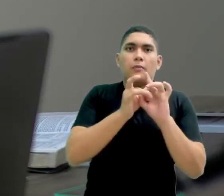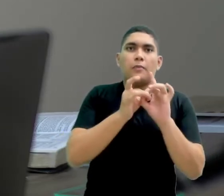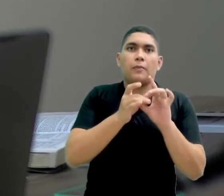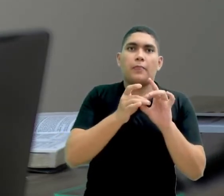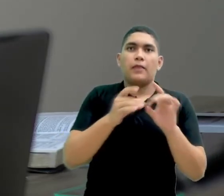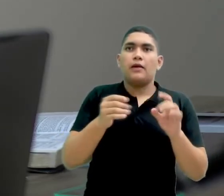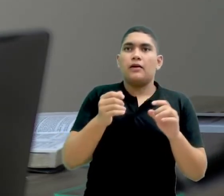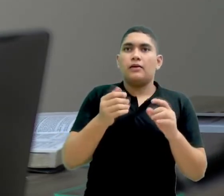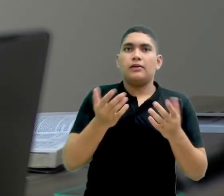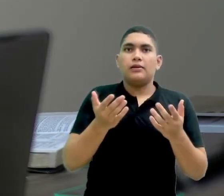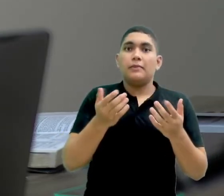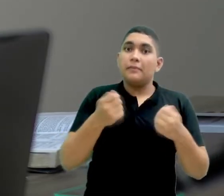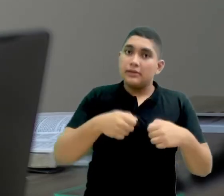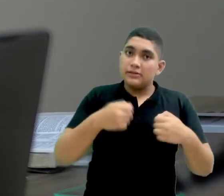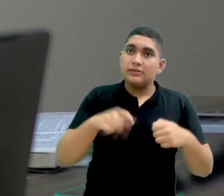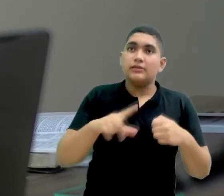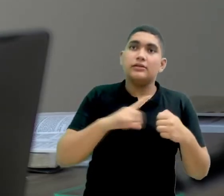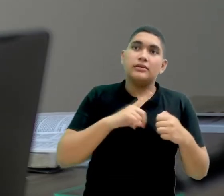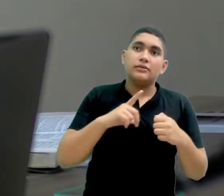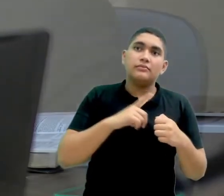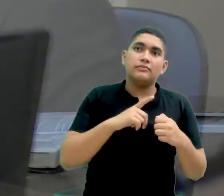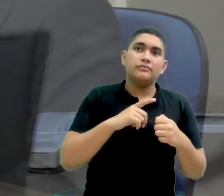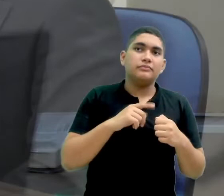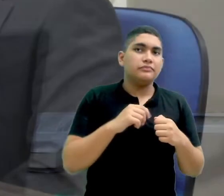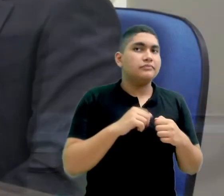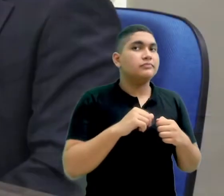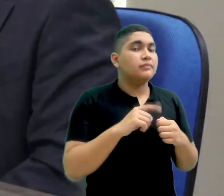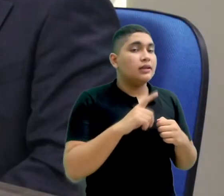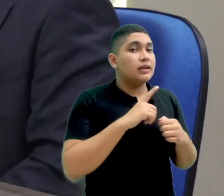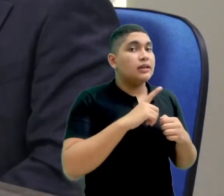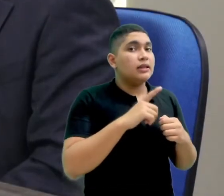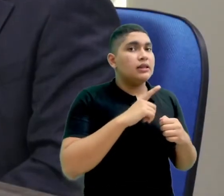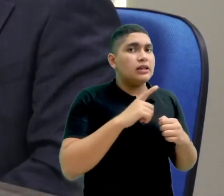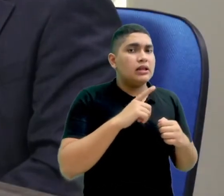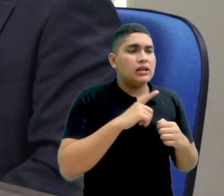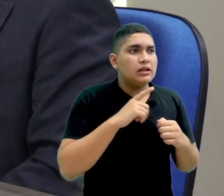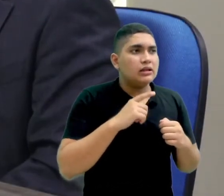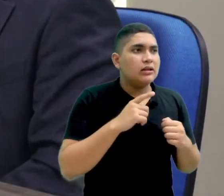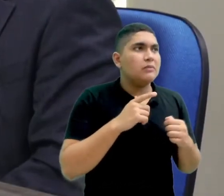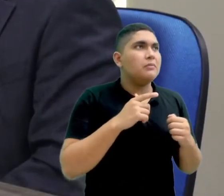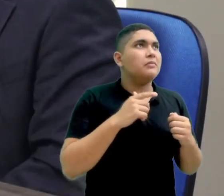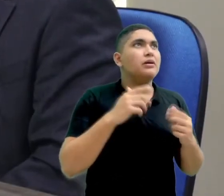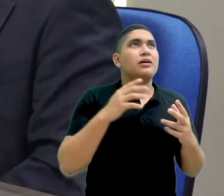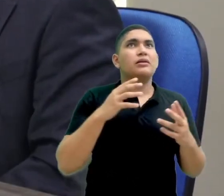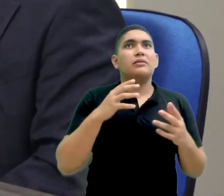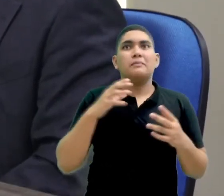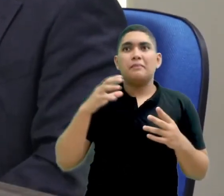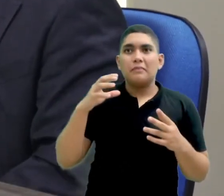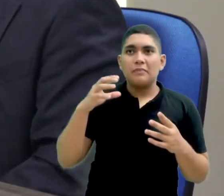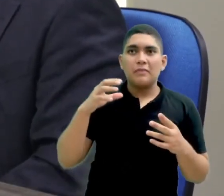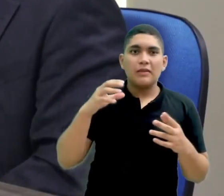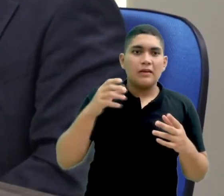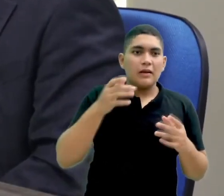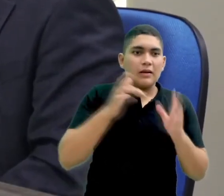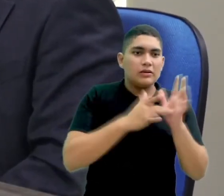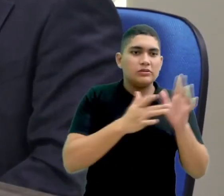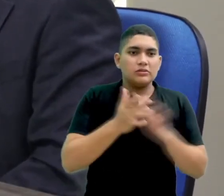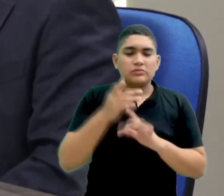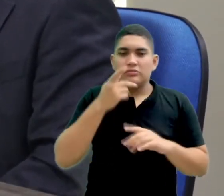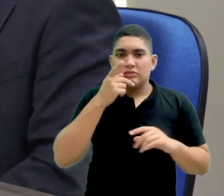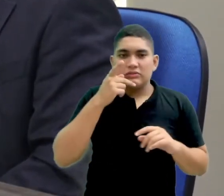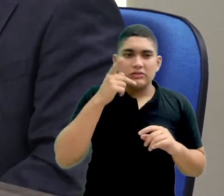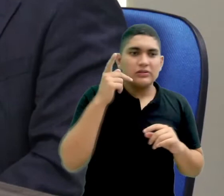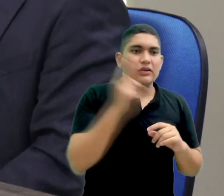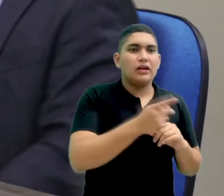deve haver para essa conciliação? Existe uma urgência nas palavras do nosso Senhor Jesus,